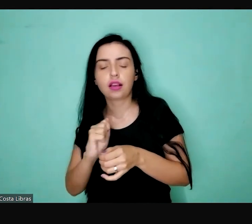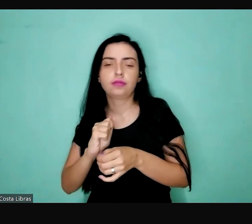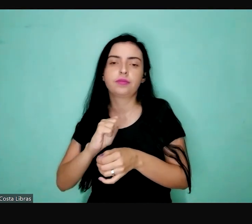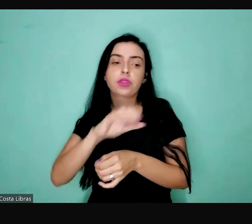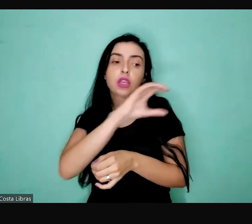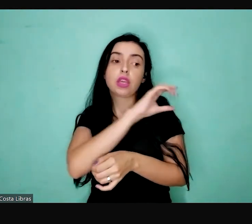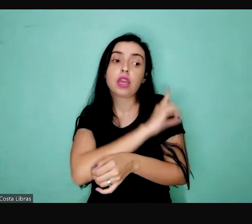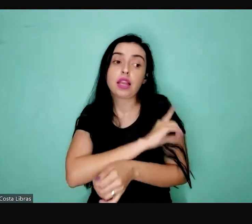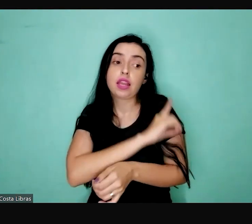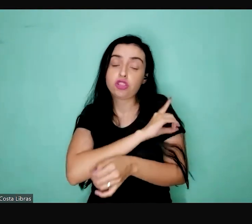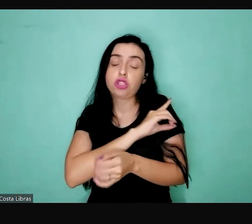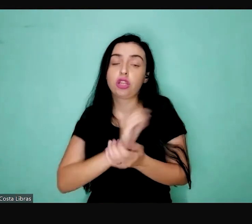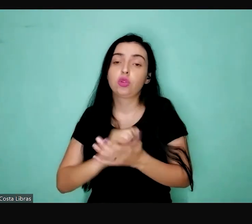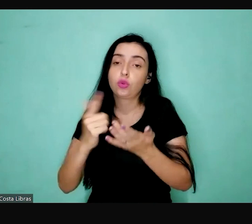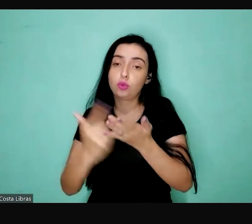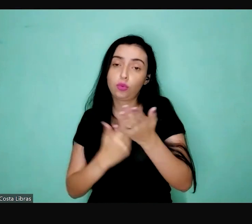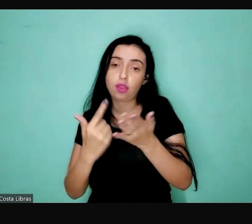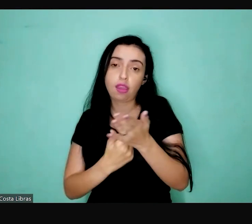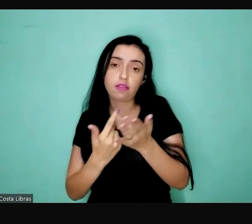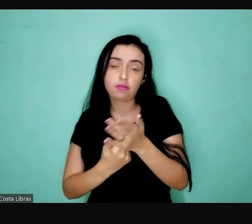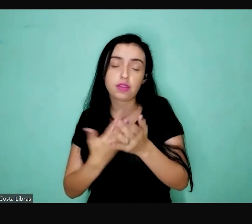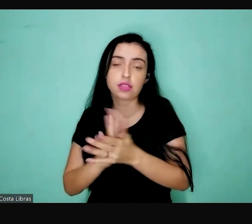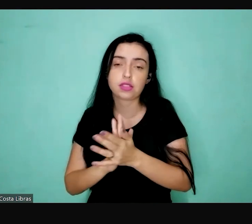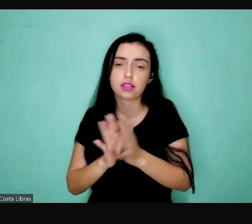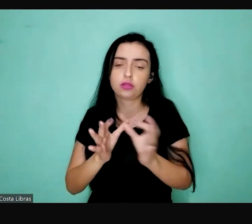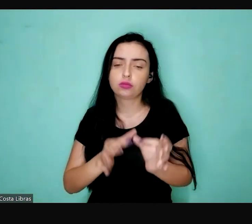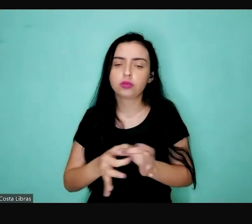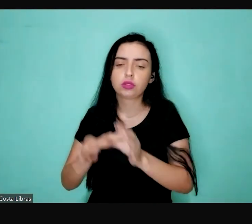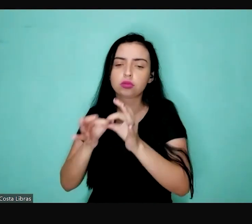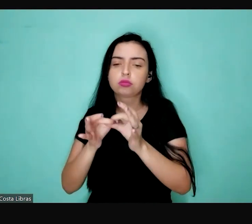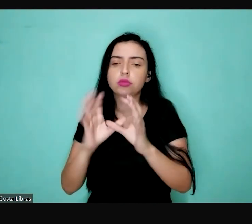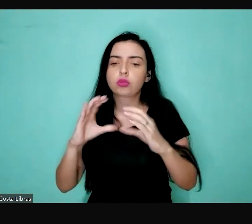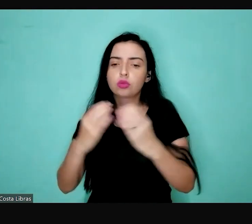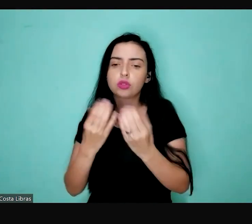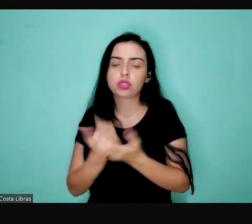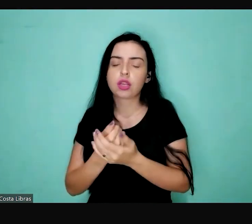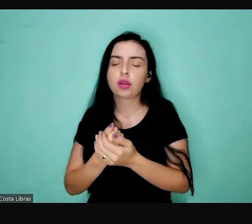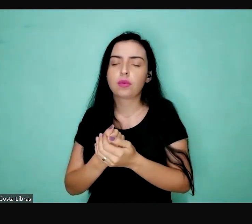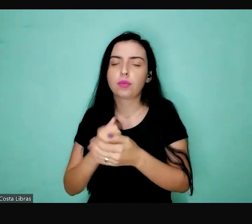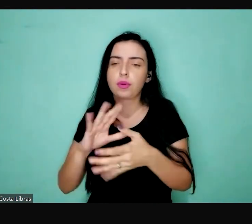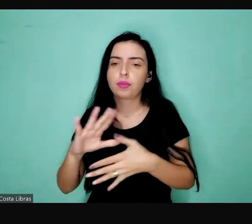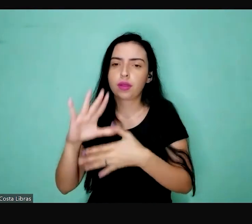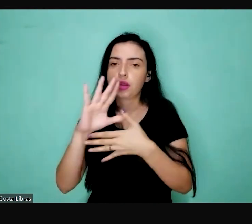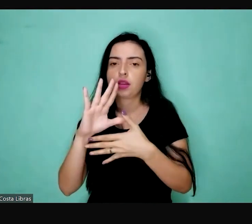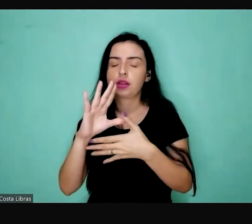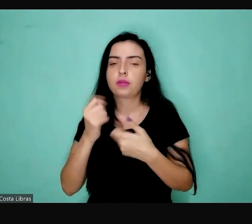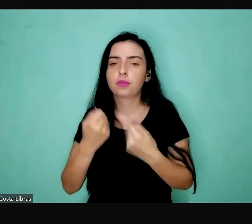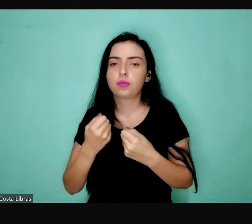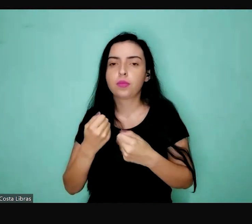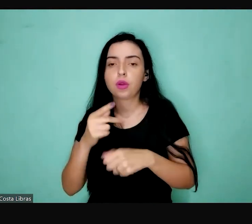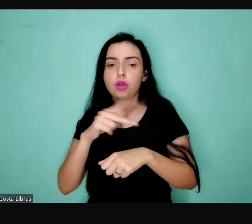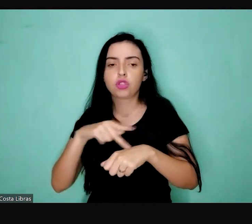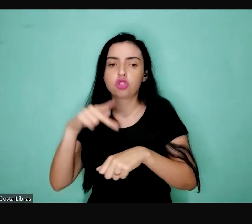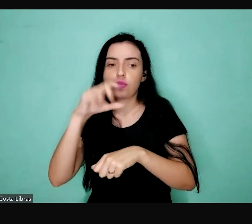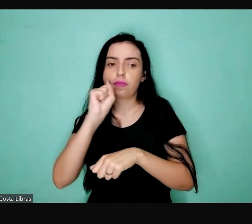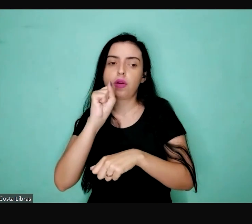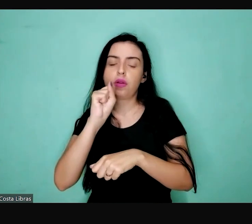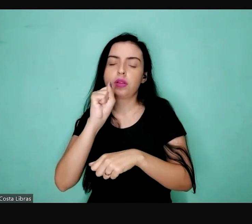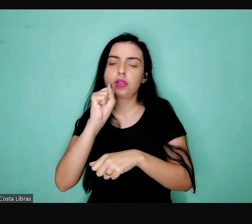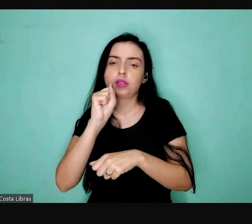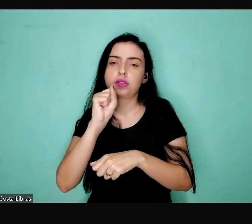Iudicium, né? Da Associação Universitária Ibero-Americana de Pós-Graduação da mesma